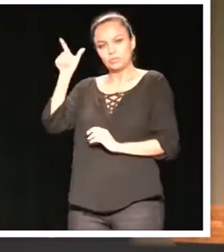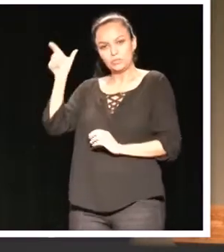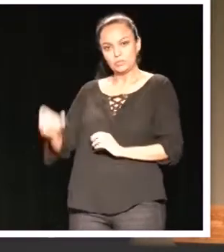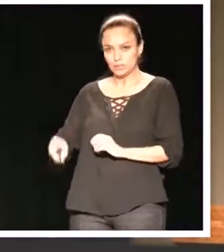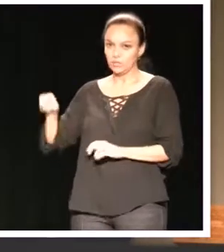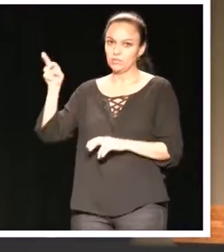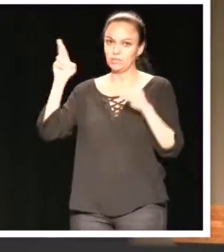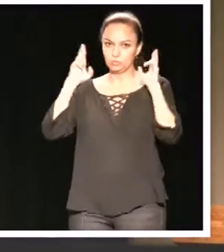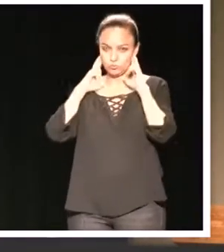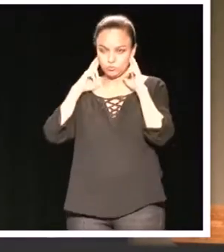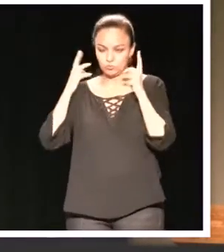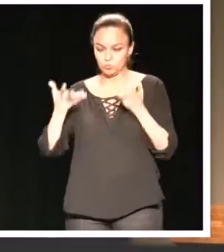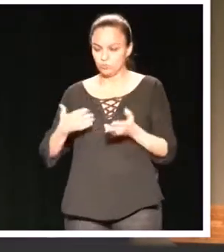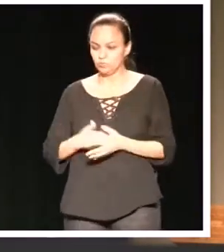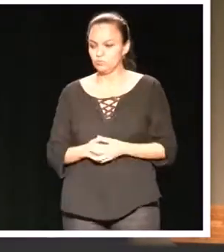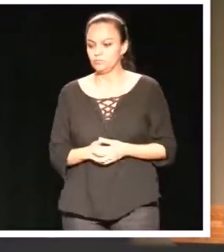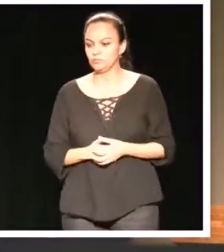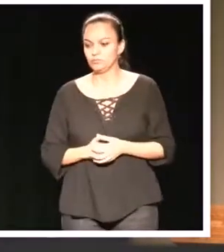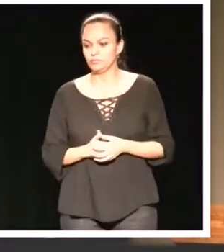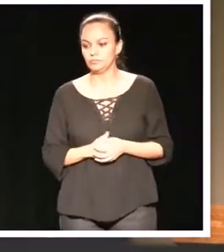surdez.